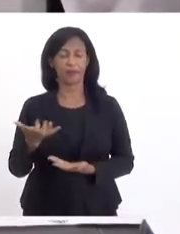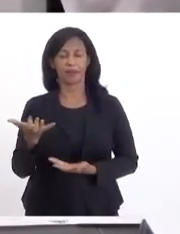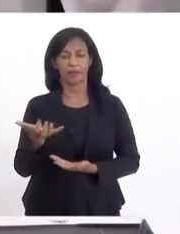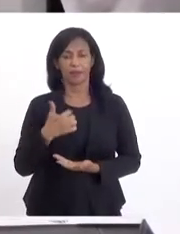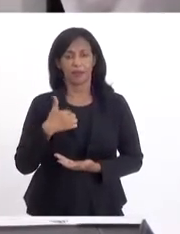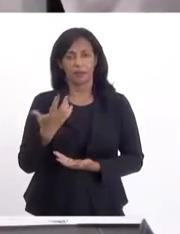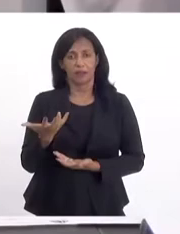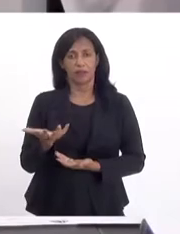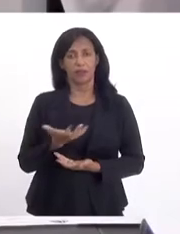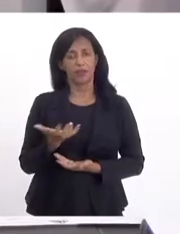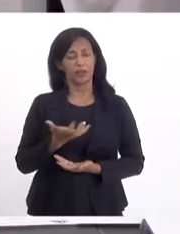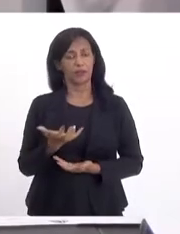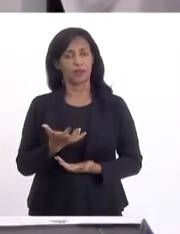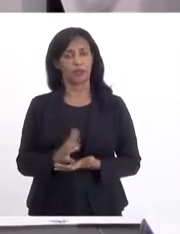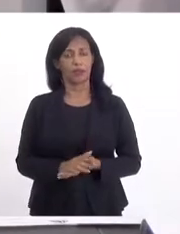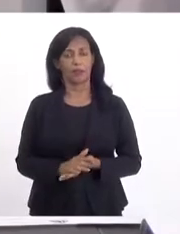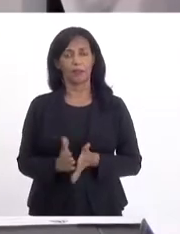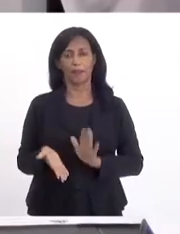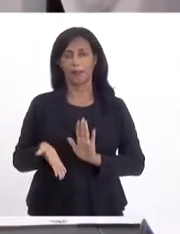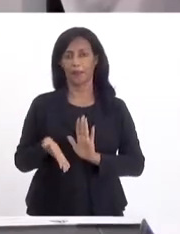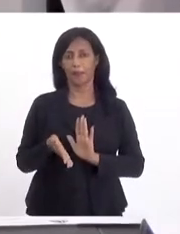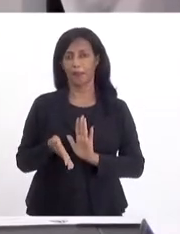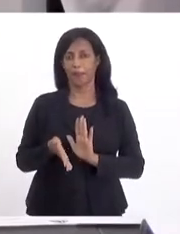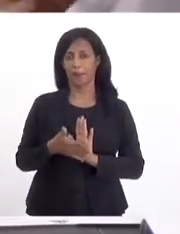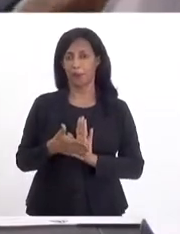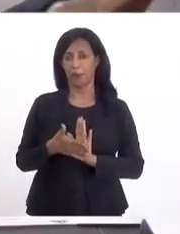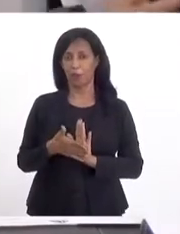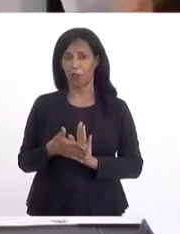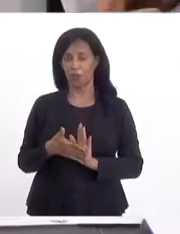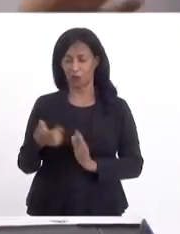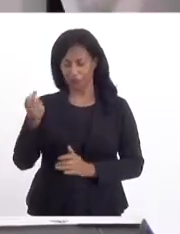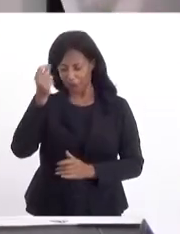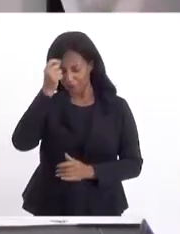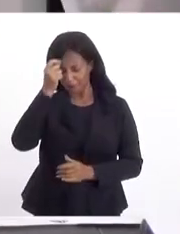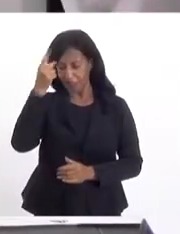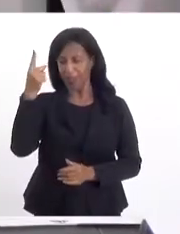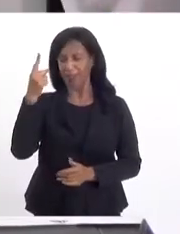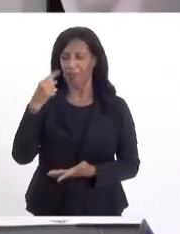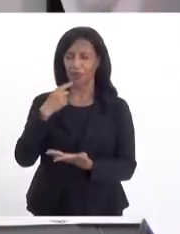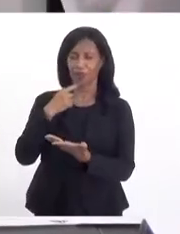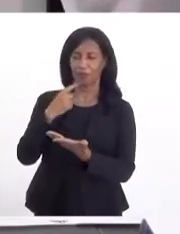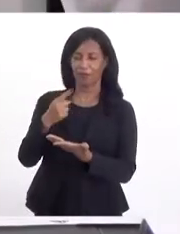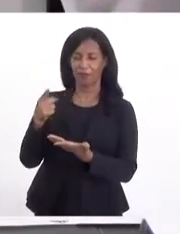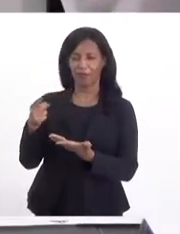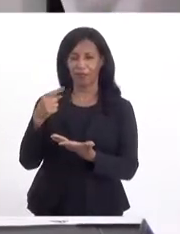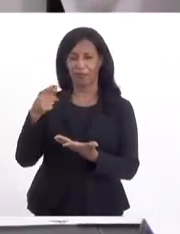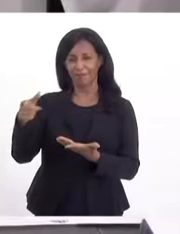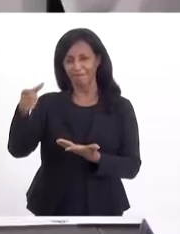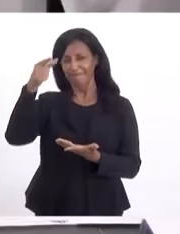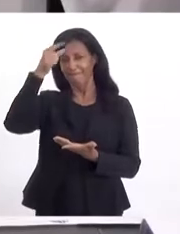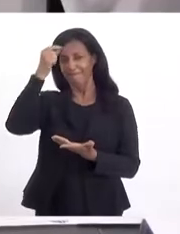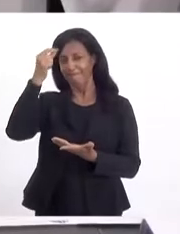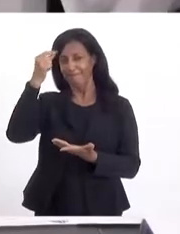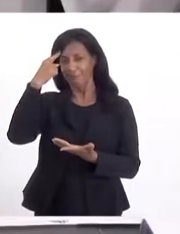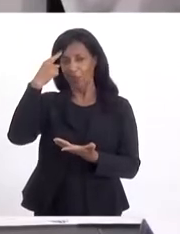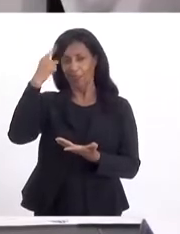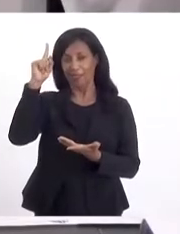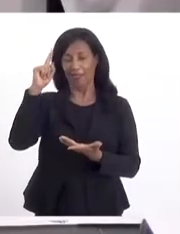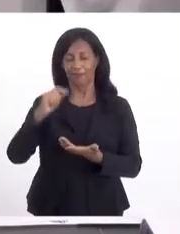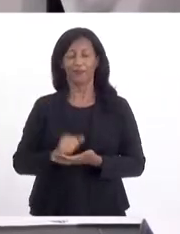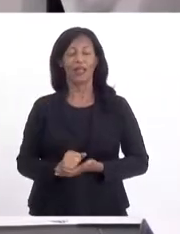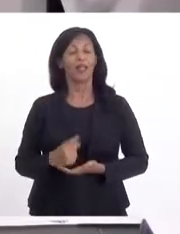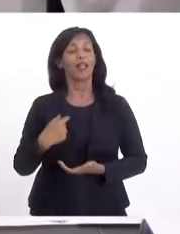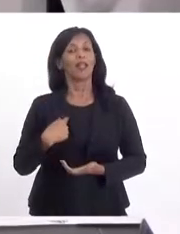fazer uma proposta que só me veio à cabeça agora, quando o senhor estava falando, deputado Elomar. Eu tenho lido nos